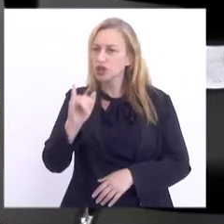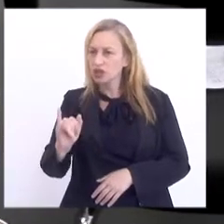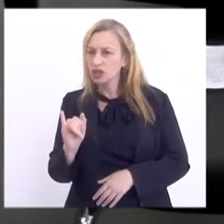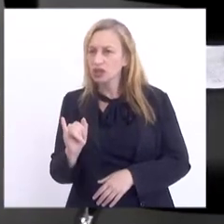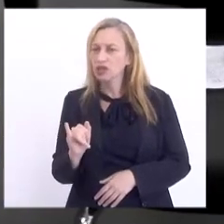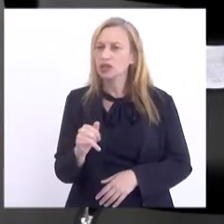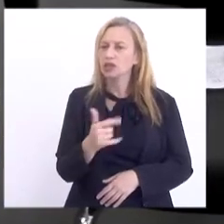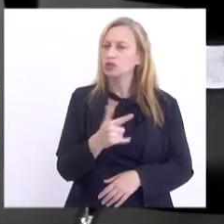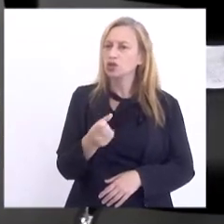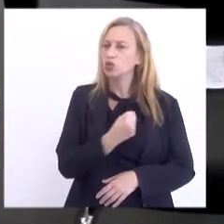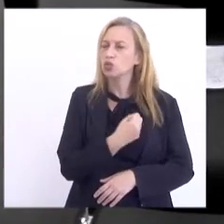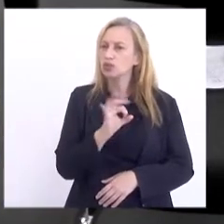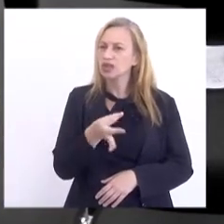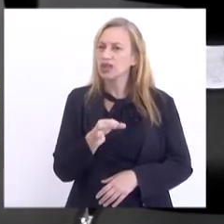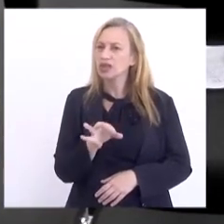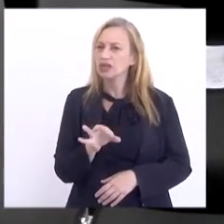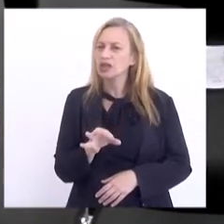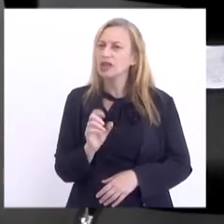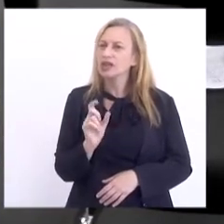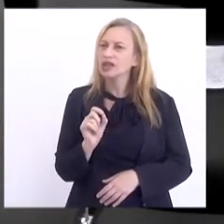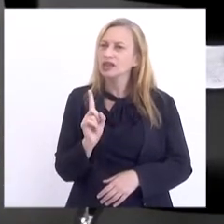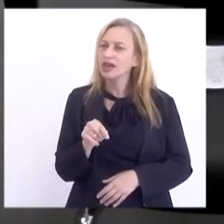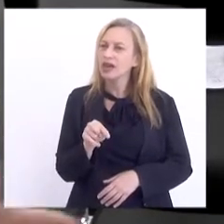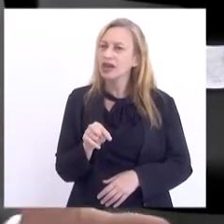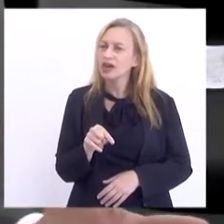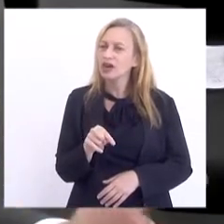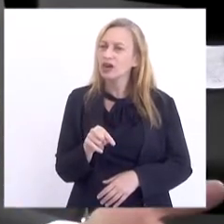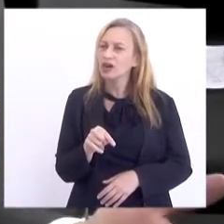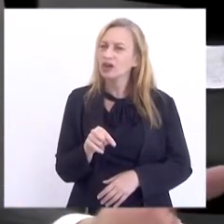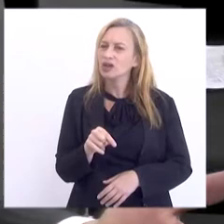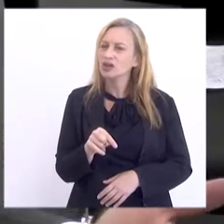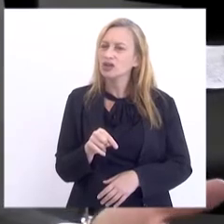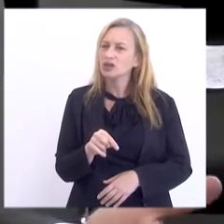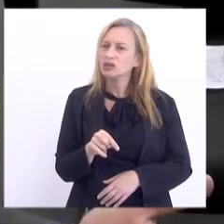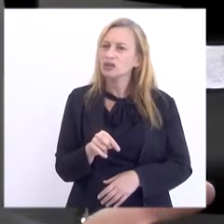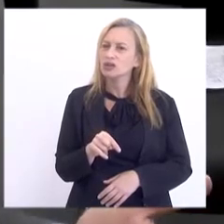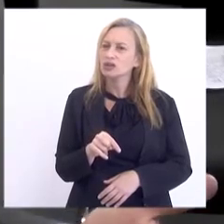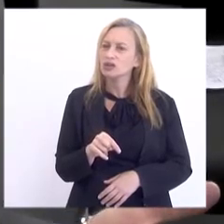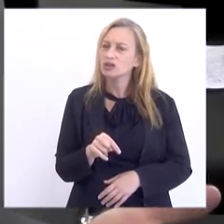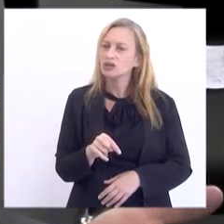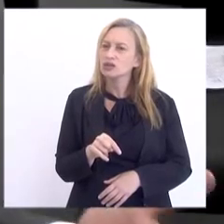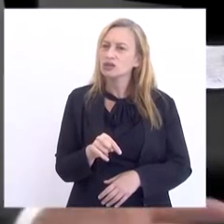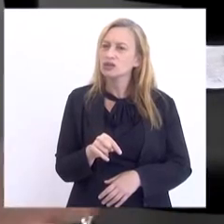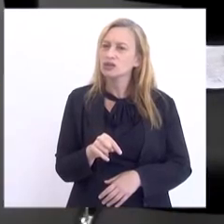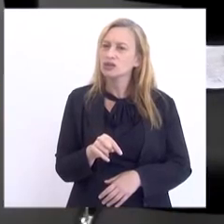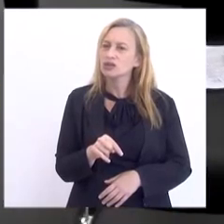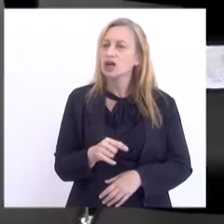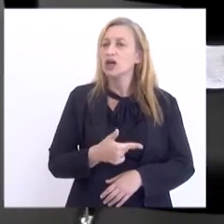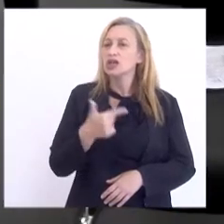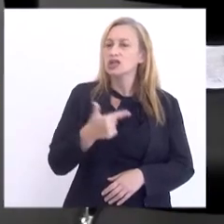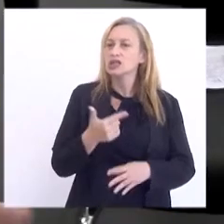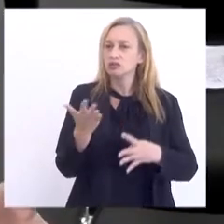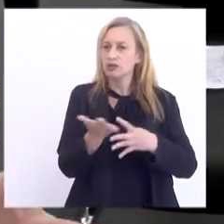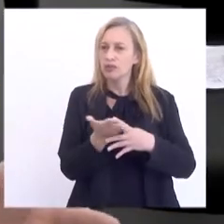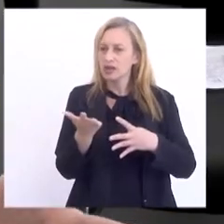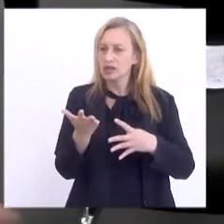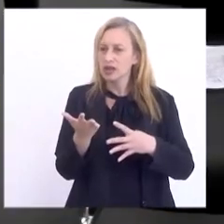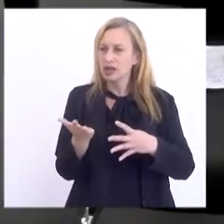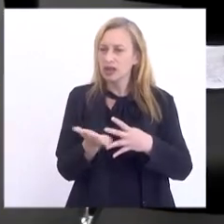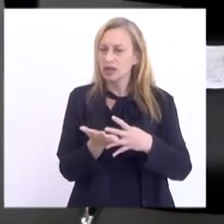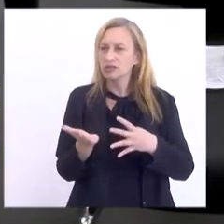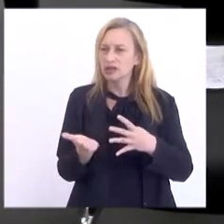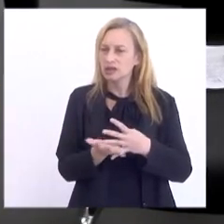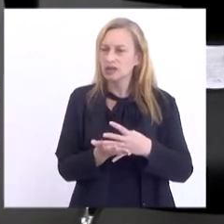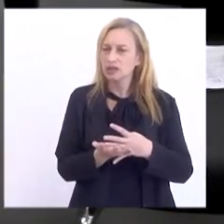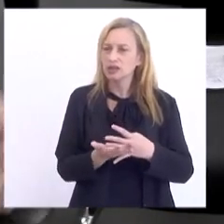tenho nada fechado que é remanescente do da segunda parcela segunda